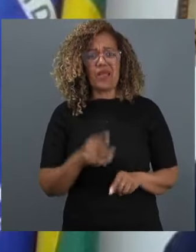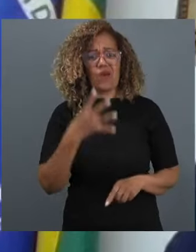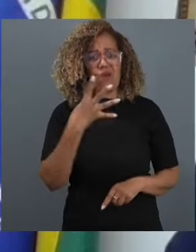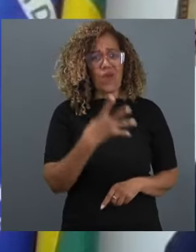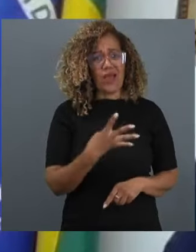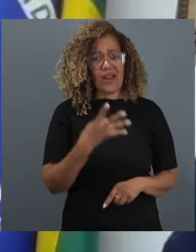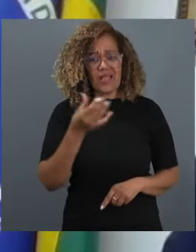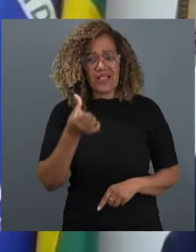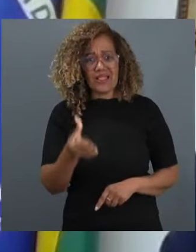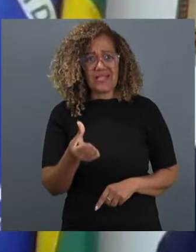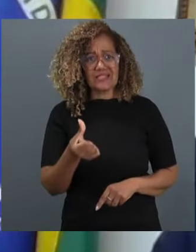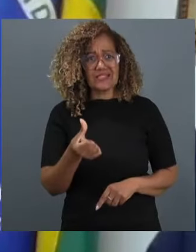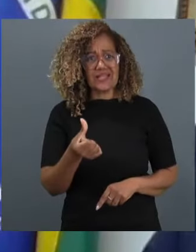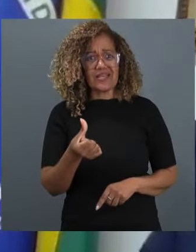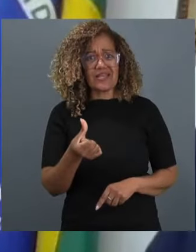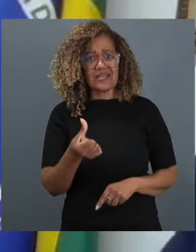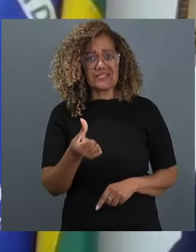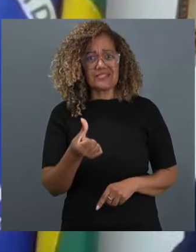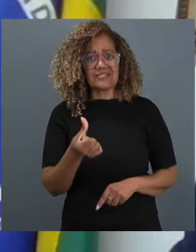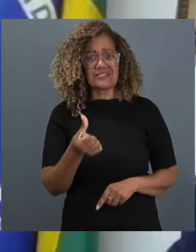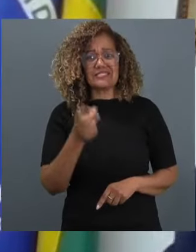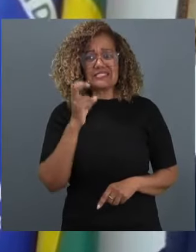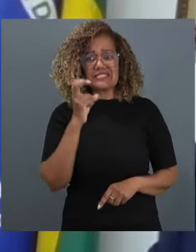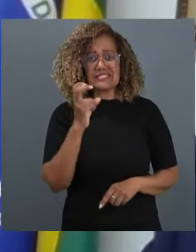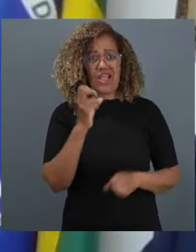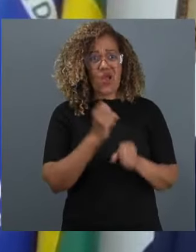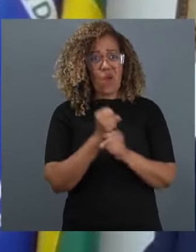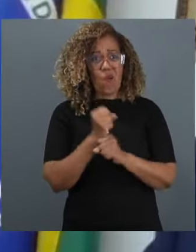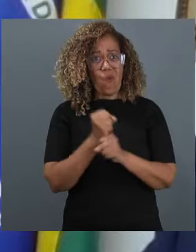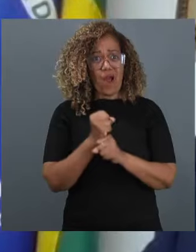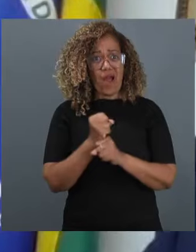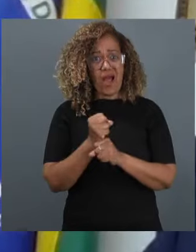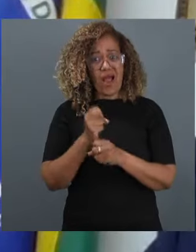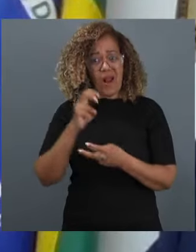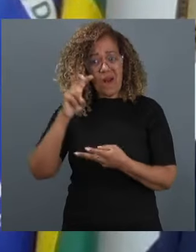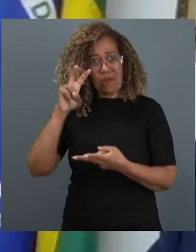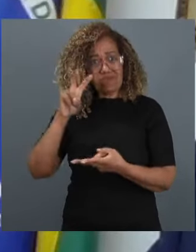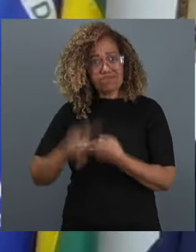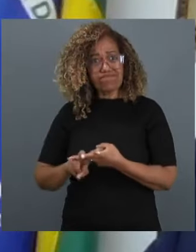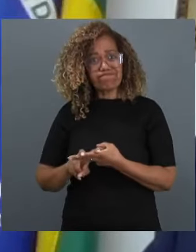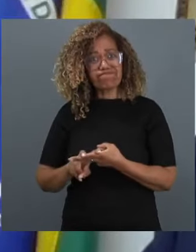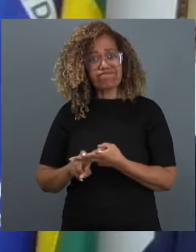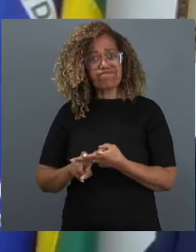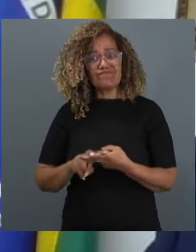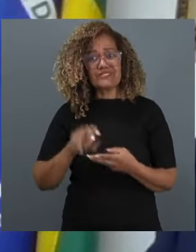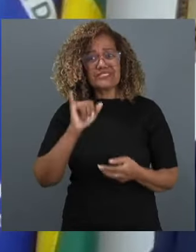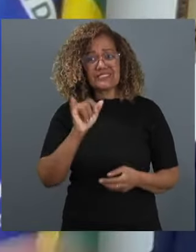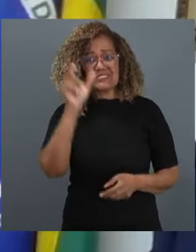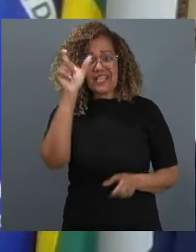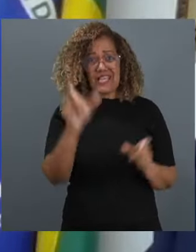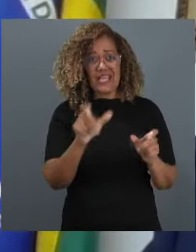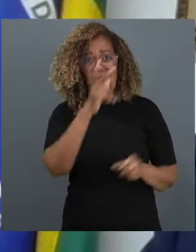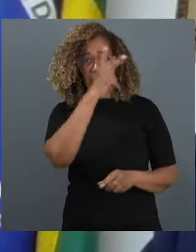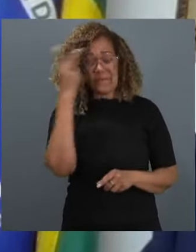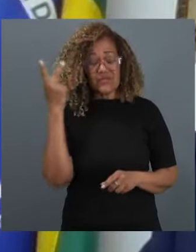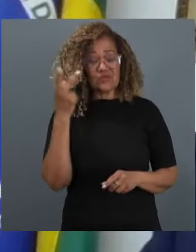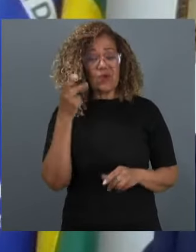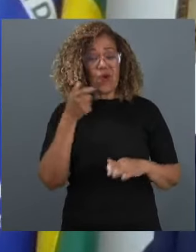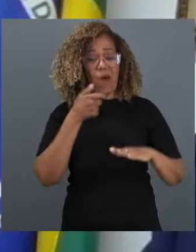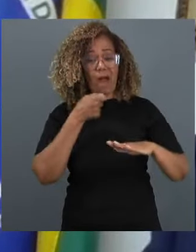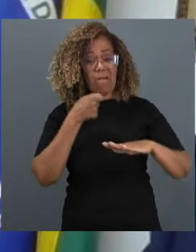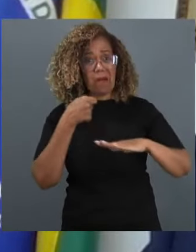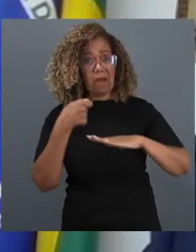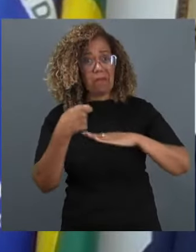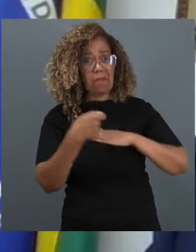46. 5 anos de cadeia para quem propagar, até 5 anos para quem